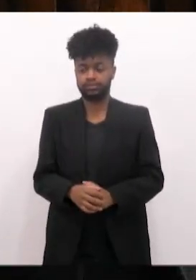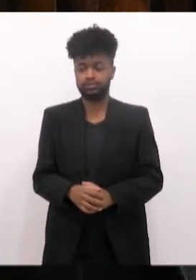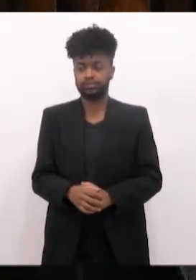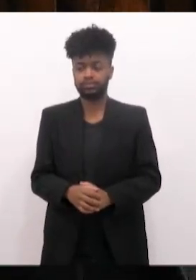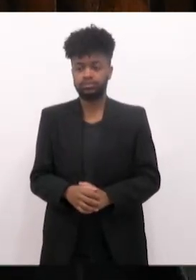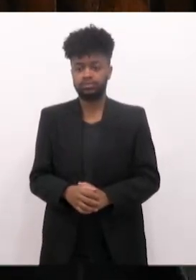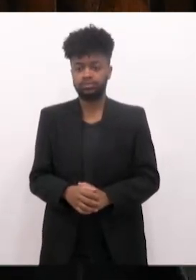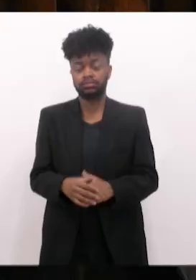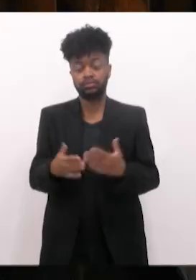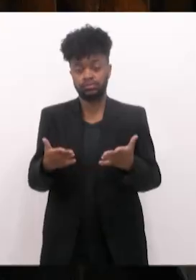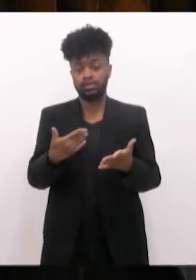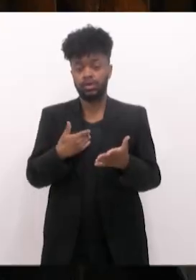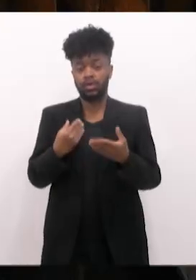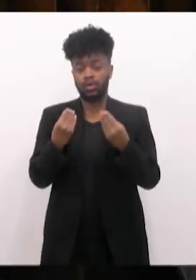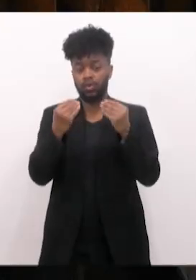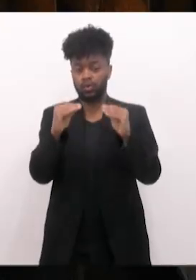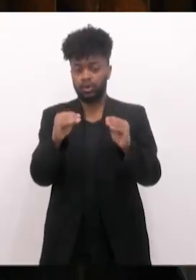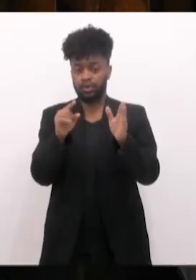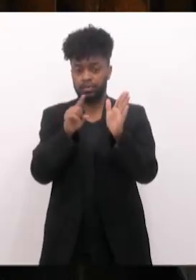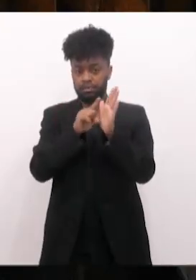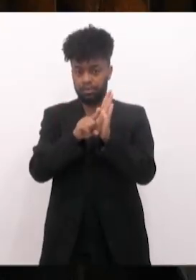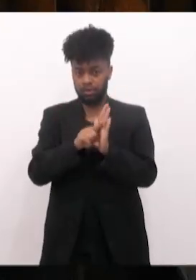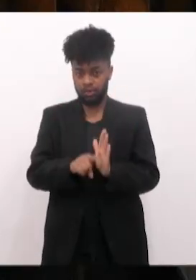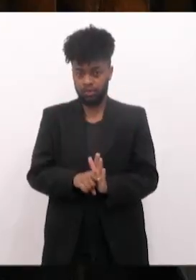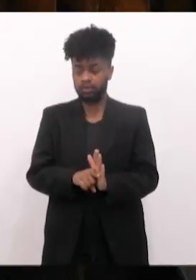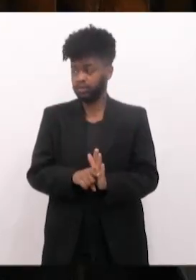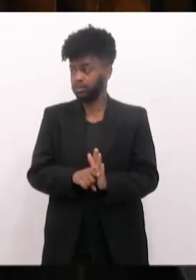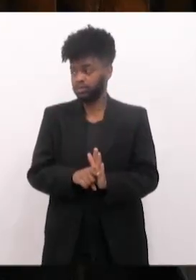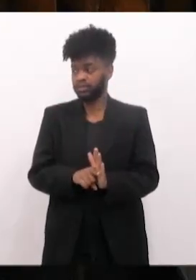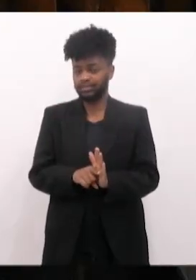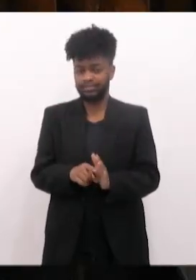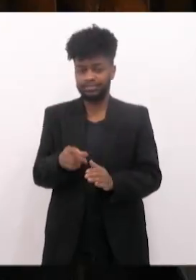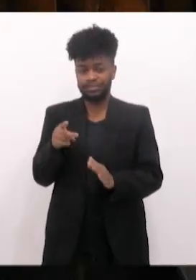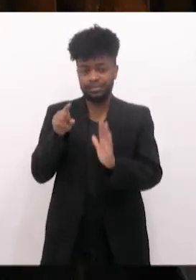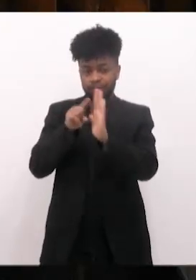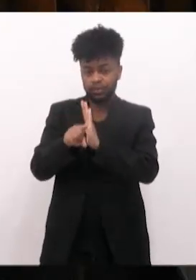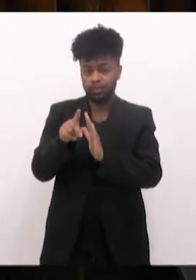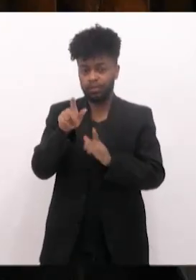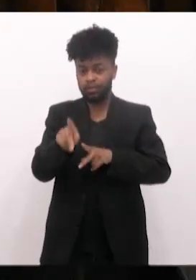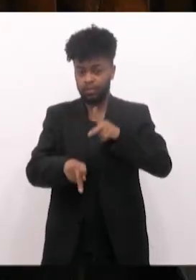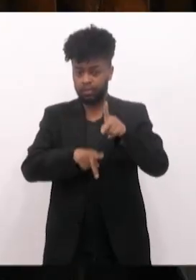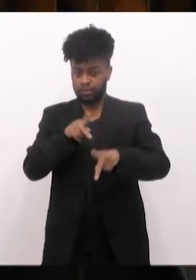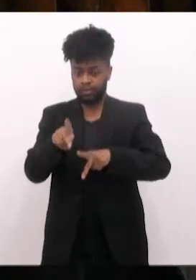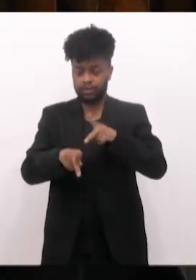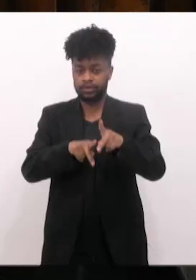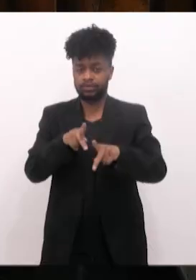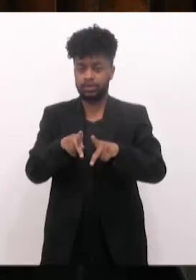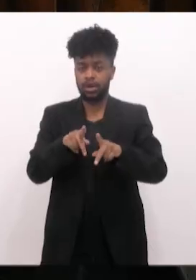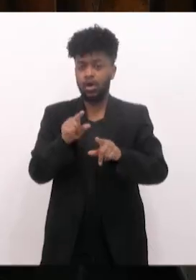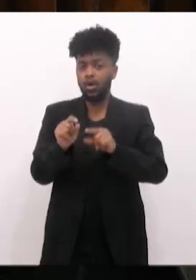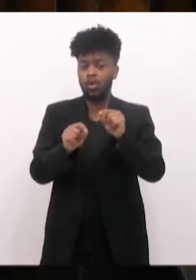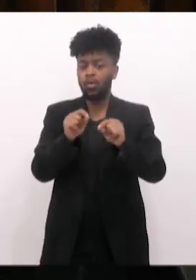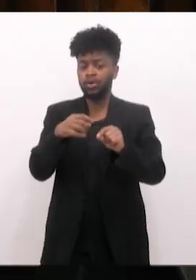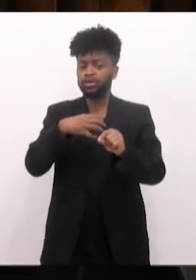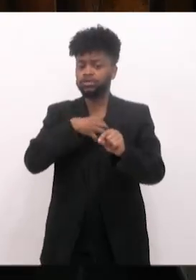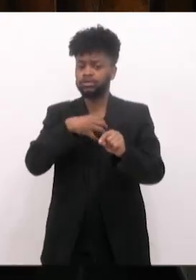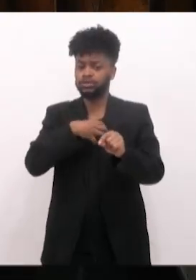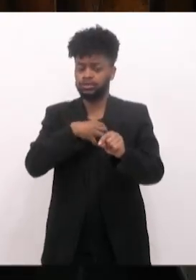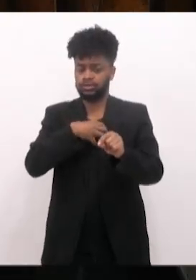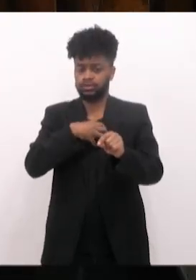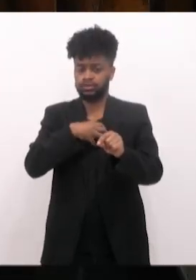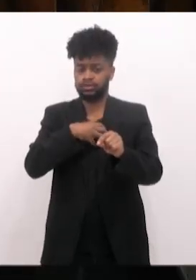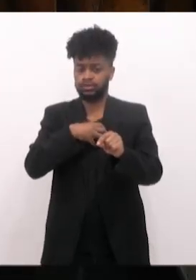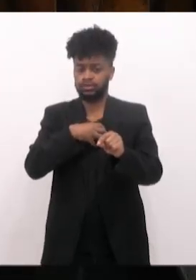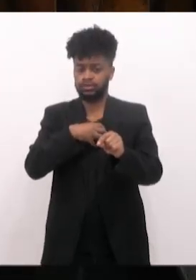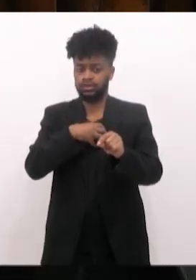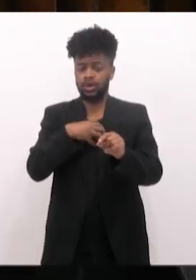E eu fiz uma enquete, presidente, perguntando à população o que eles sentiam, qual